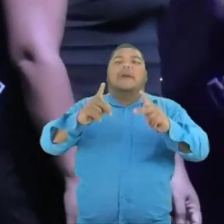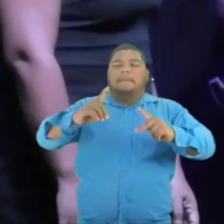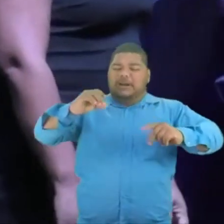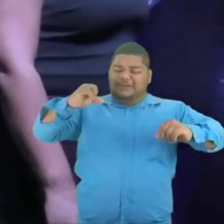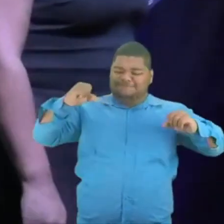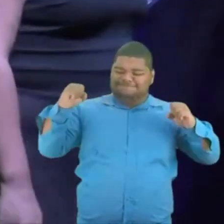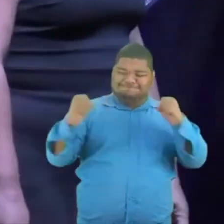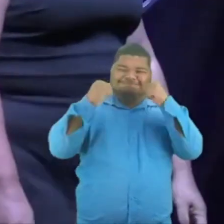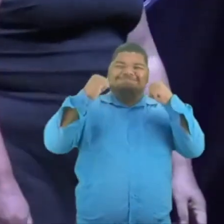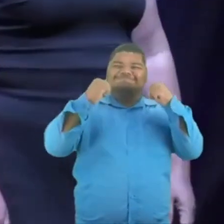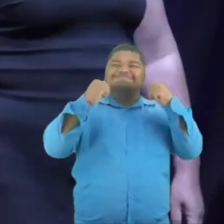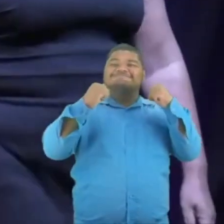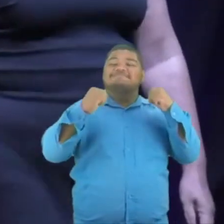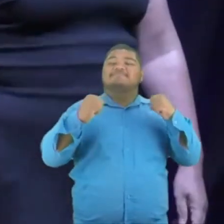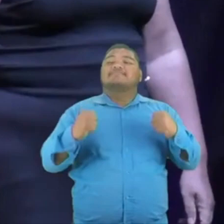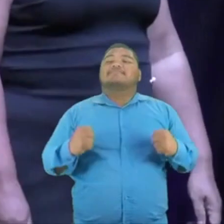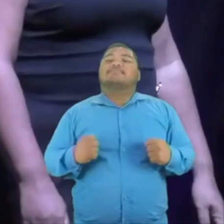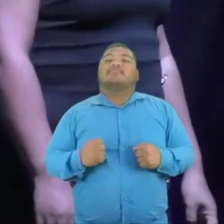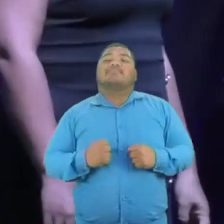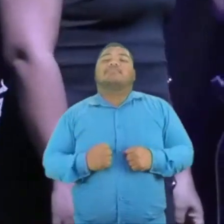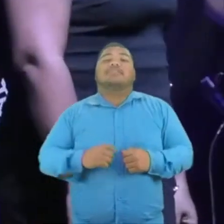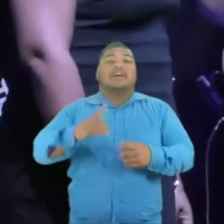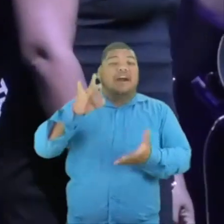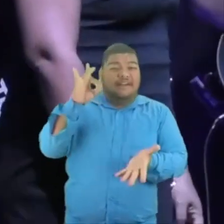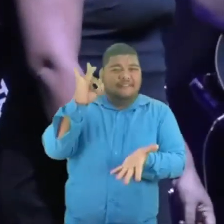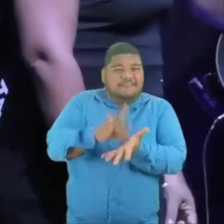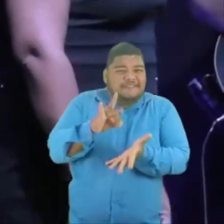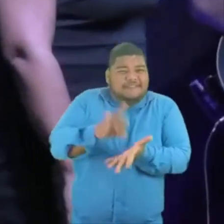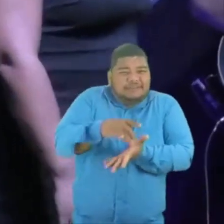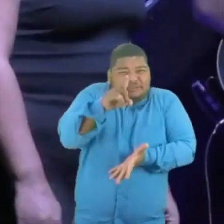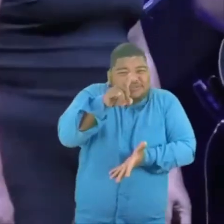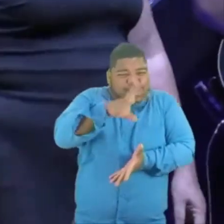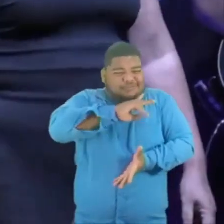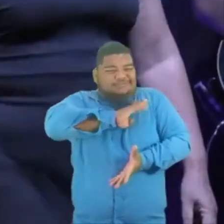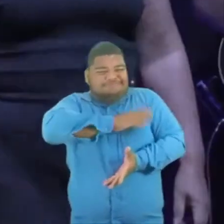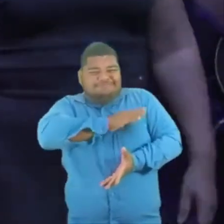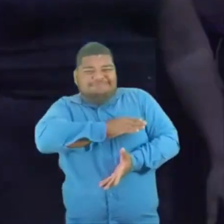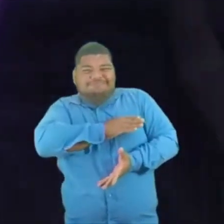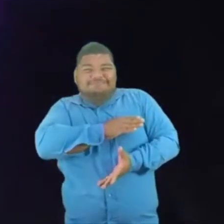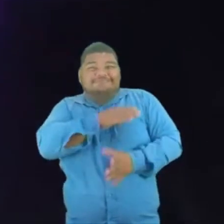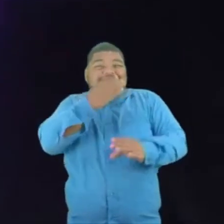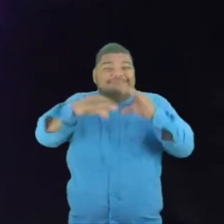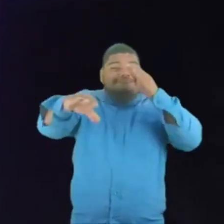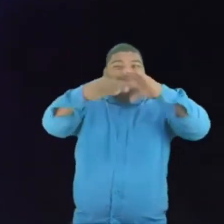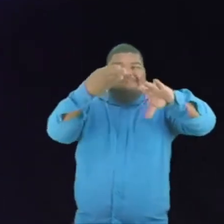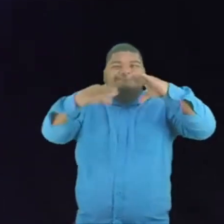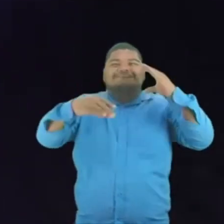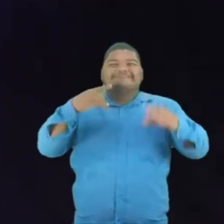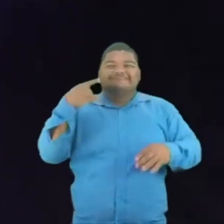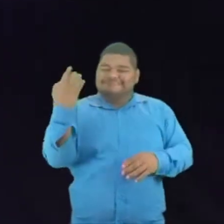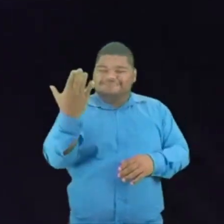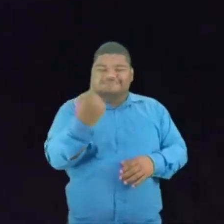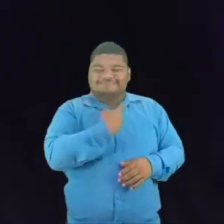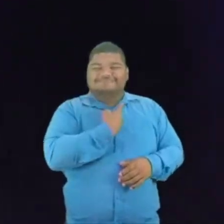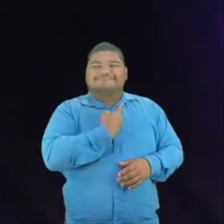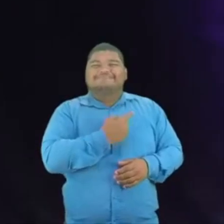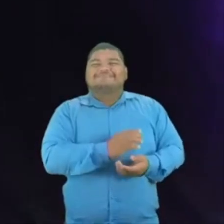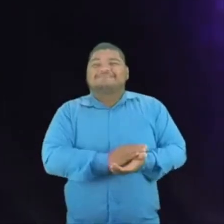que vencedores. Então afirme essa verdade em seu coração e cante conosco.